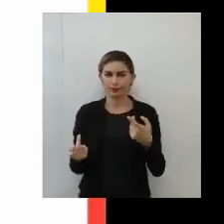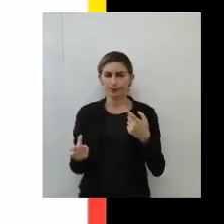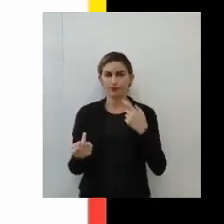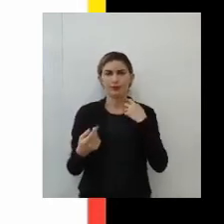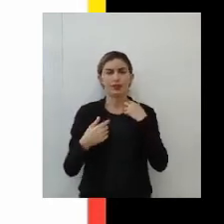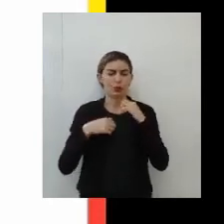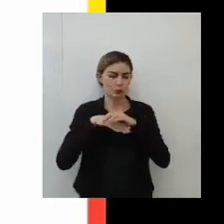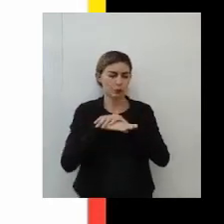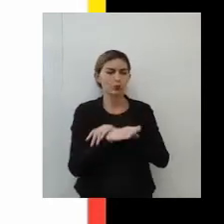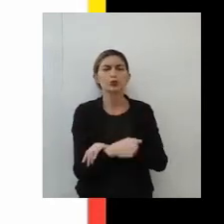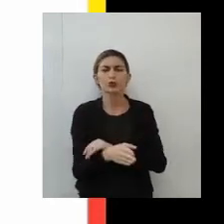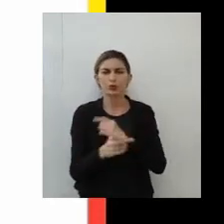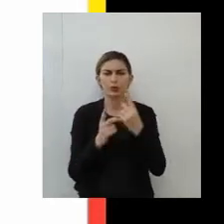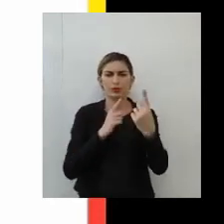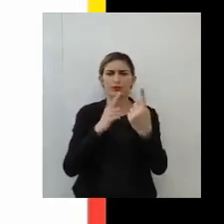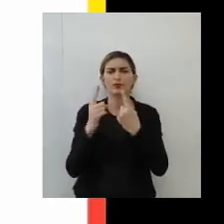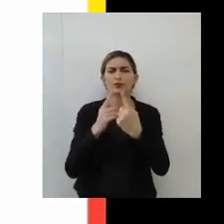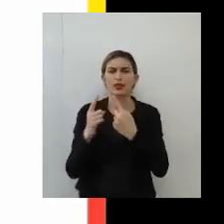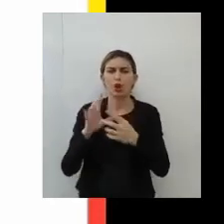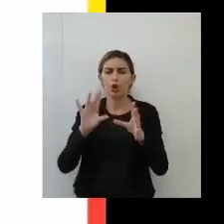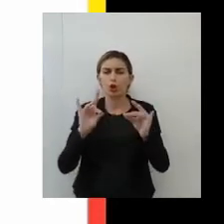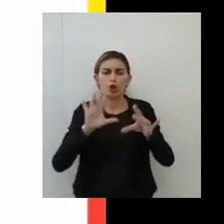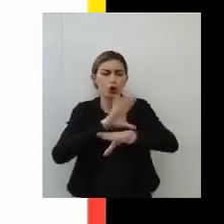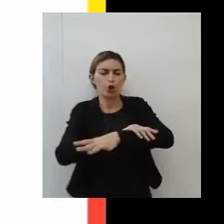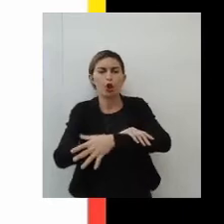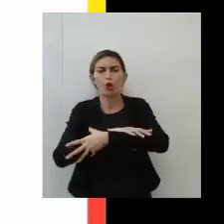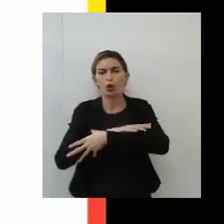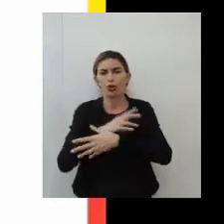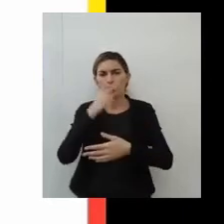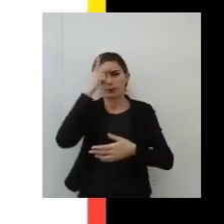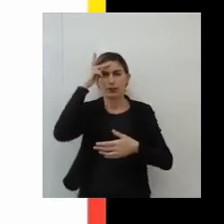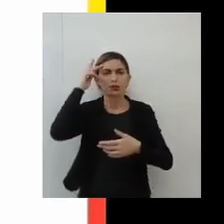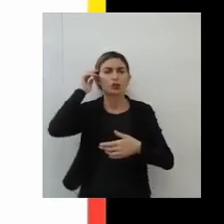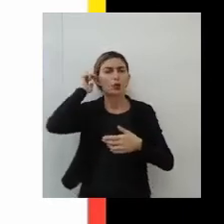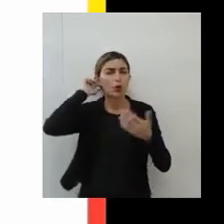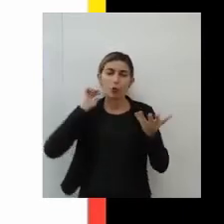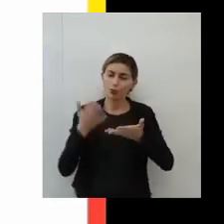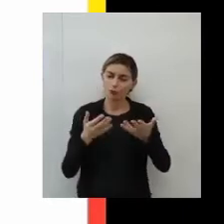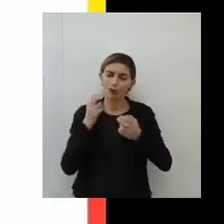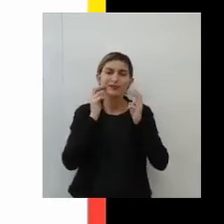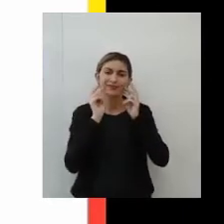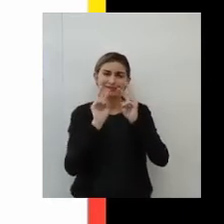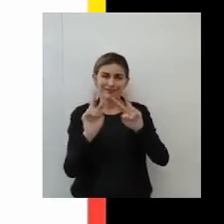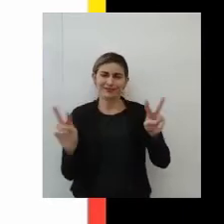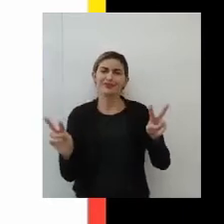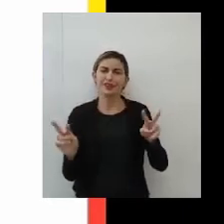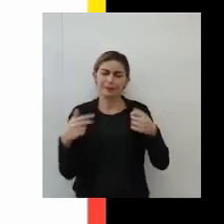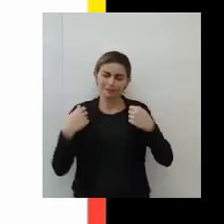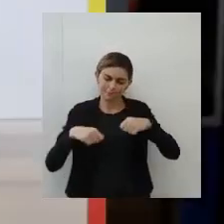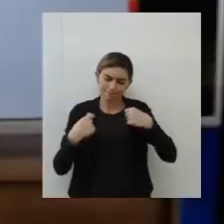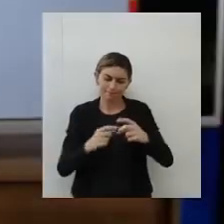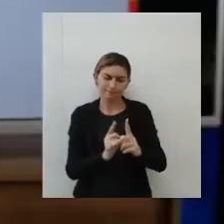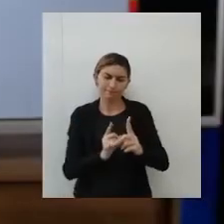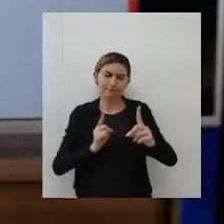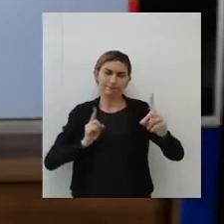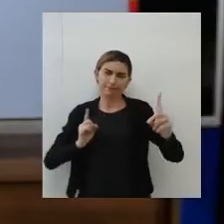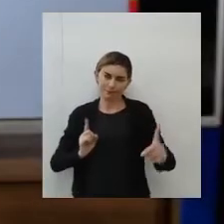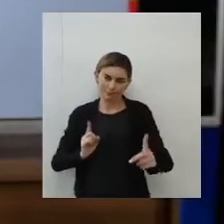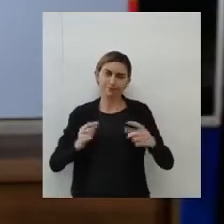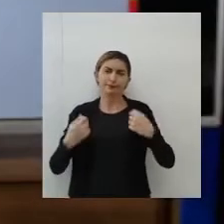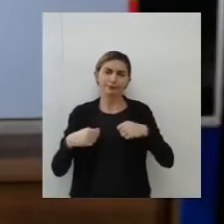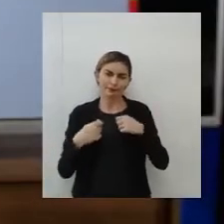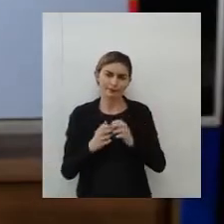Nós temos uma mania muito grande de estar tocando os outros. E hoje a gente vê que é necessário se afastar um